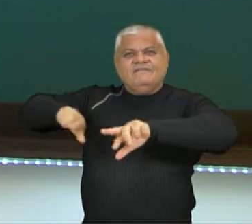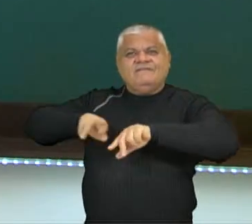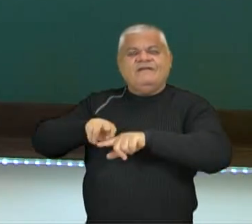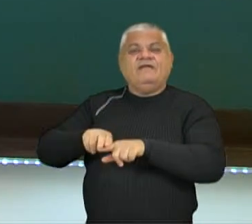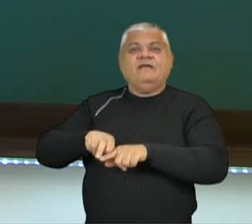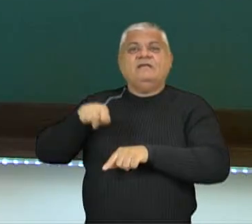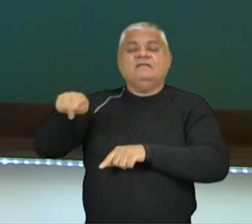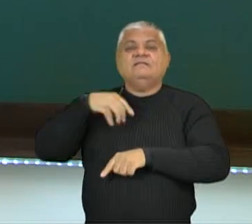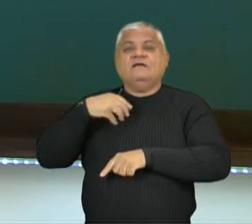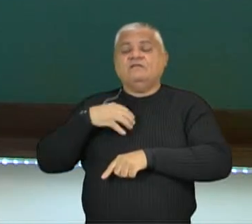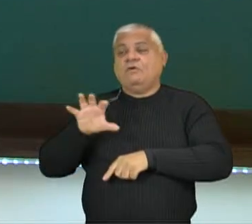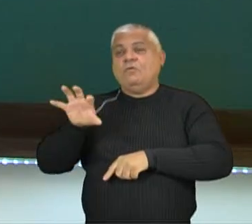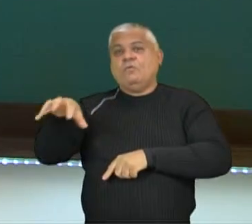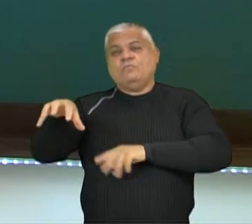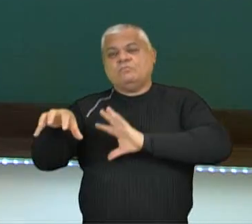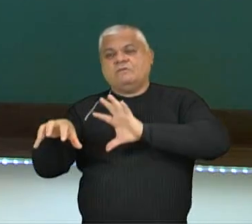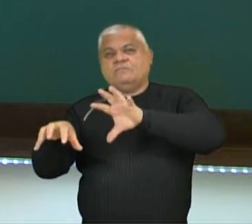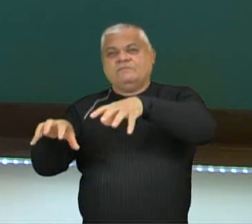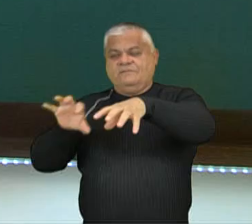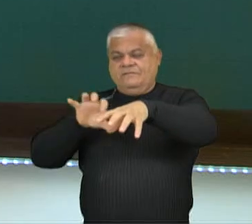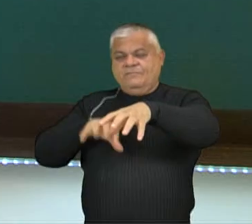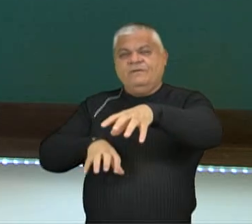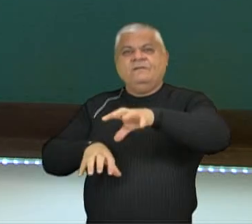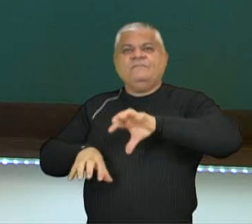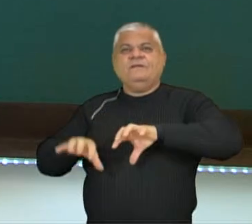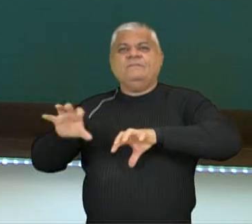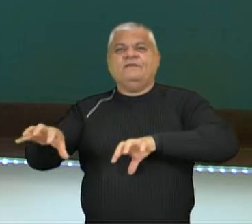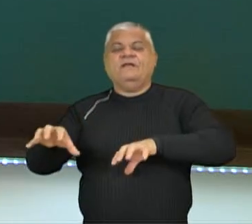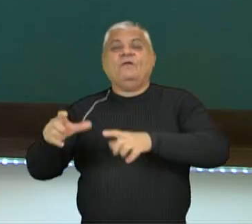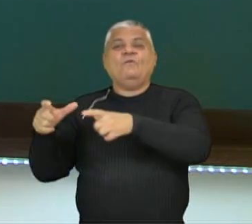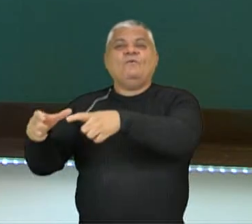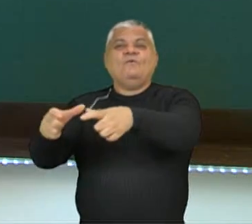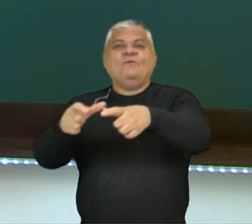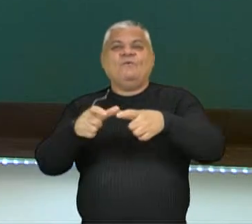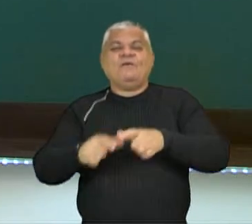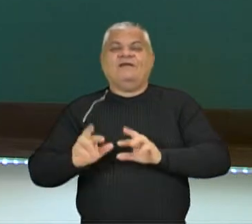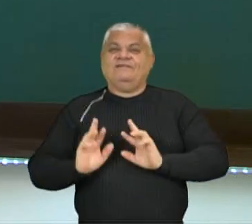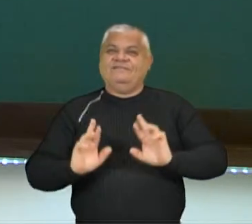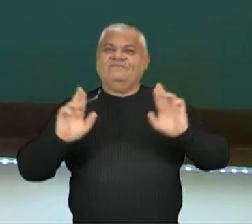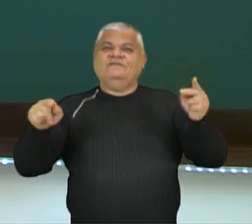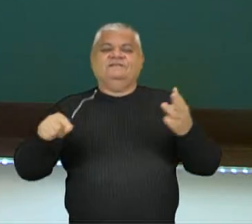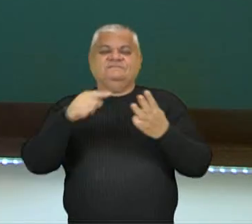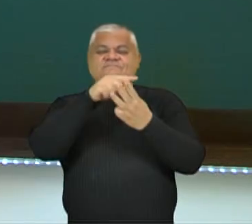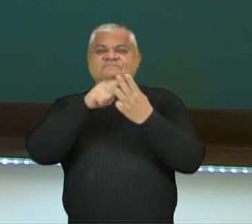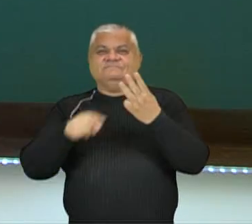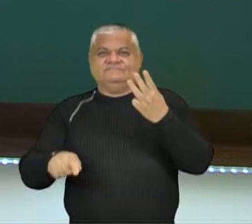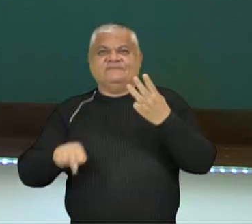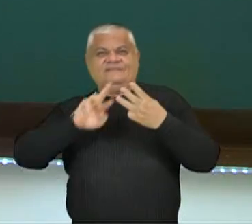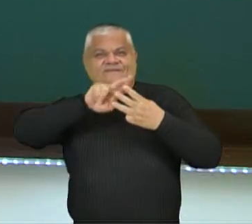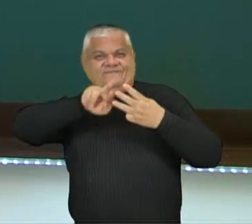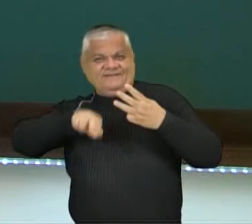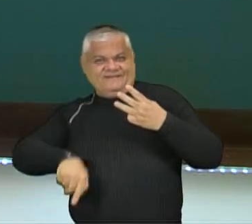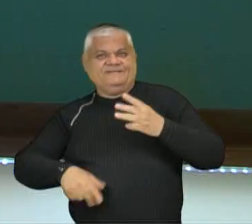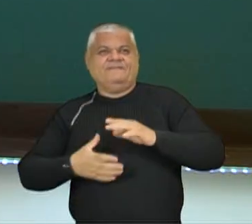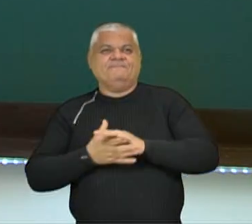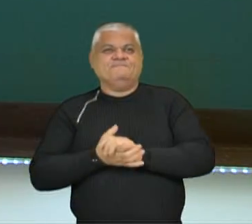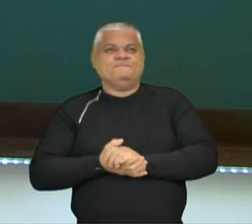foram acumulando características diferentes e dando origem a essas três espécies distintas,